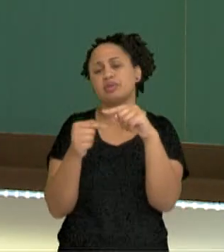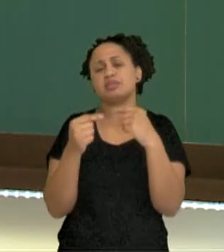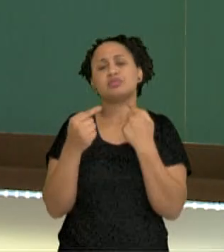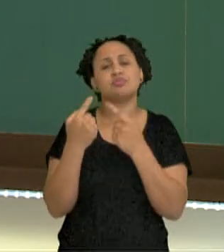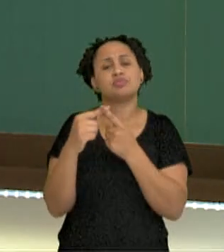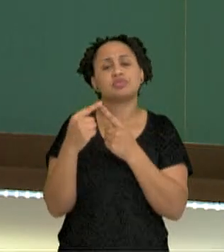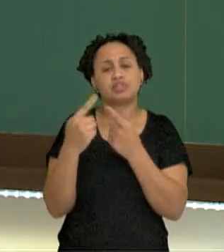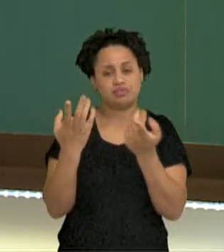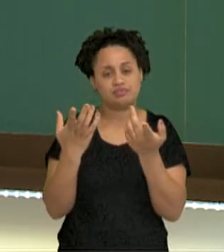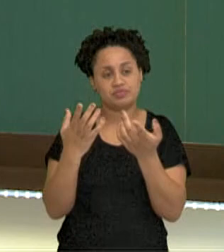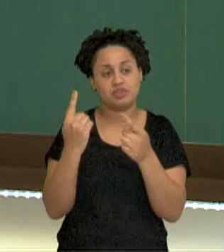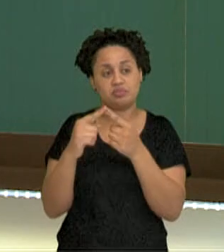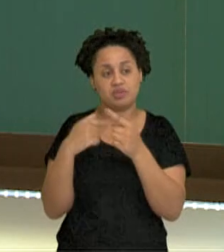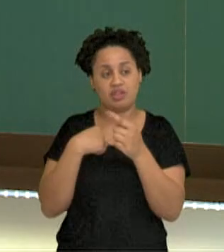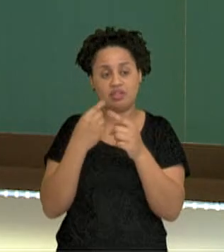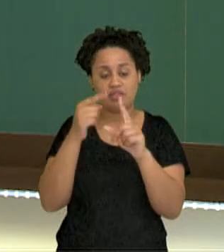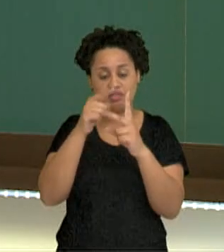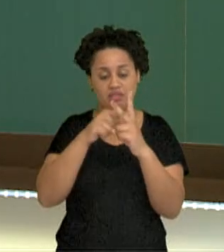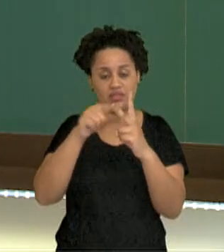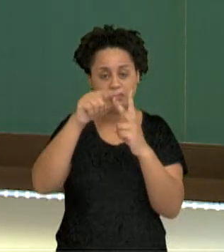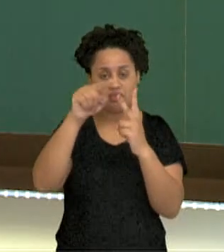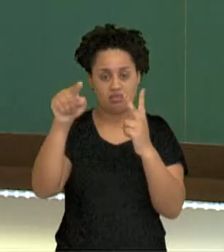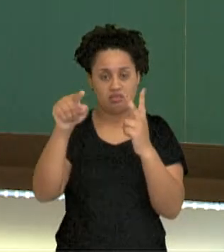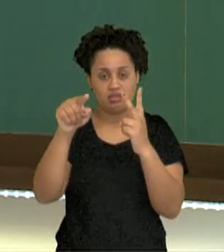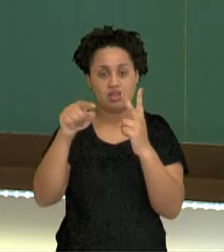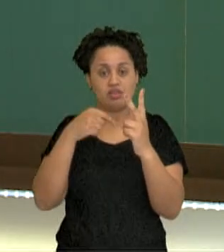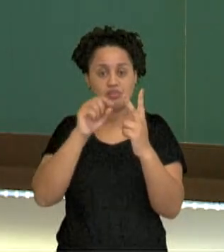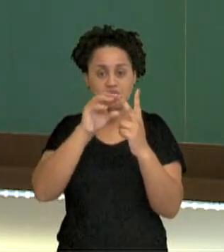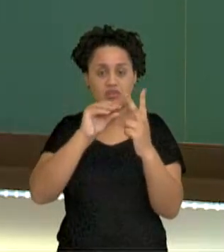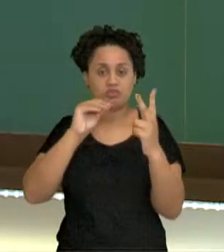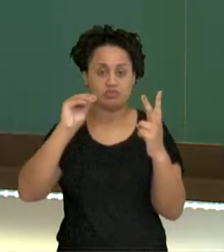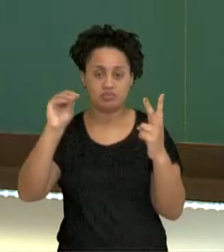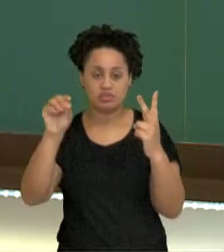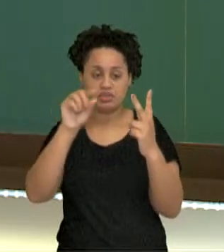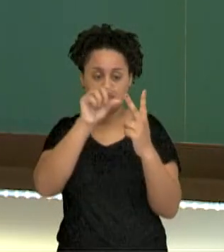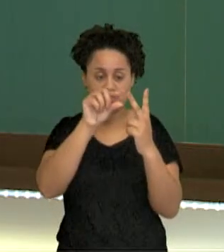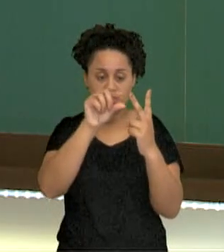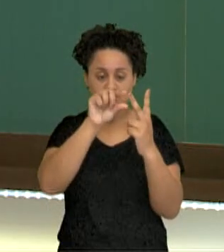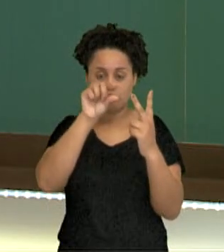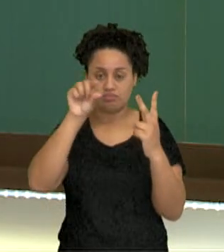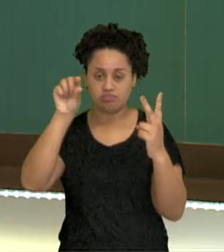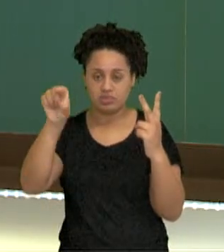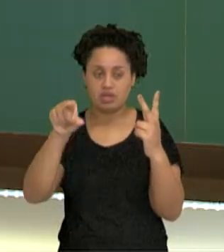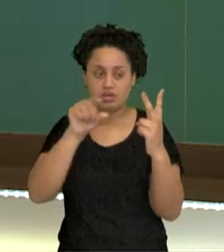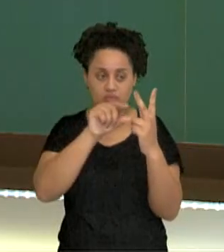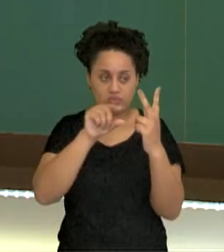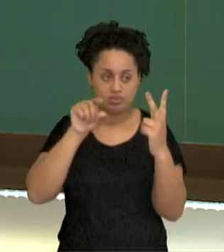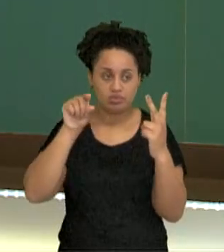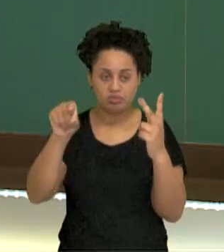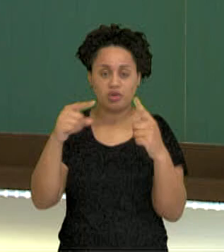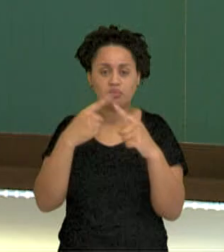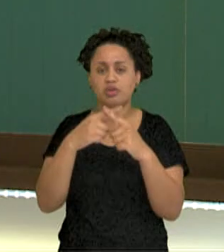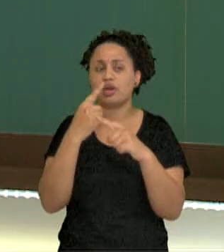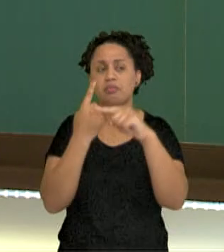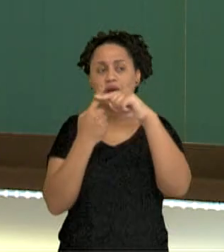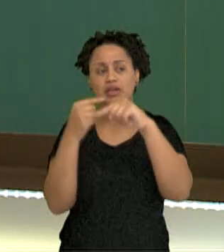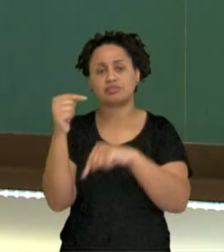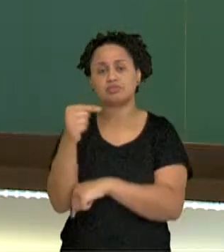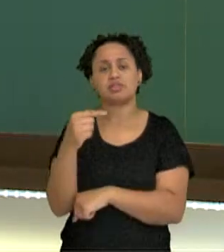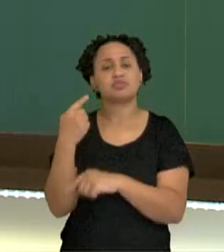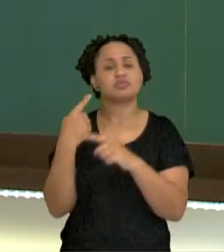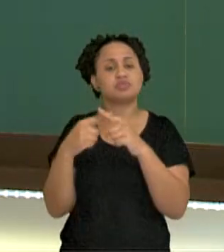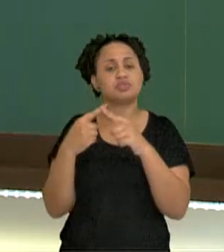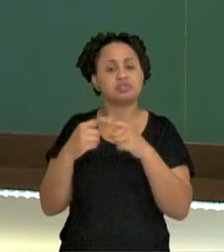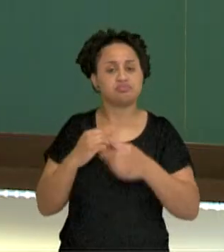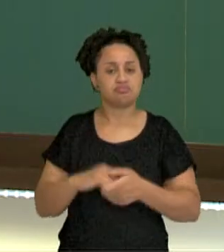4/5? Se eu tenho dentro da raiz uma fração, eu vou tirar a raiz do numerador e também do denominador. Por que mais ou menos?